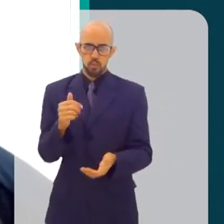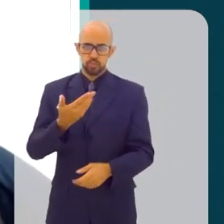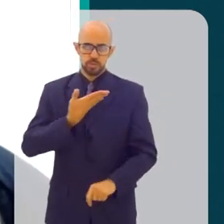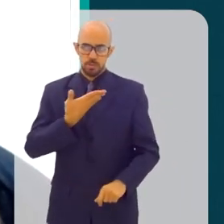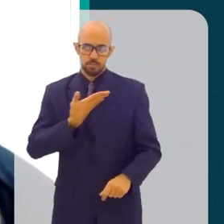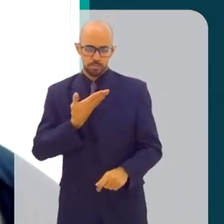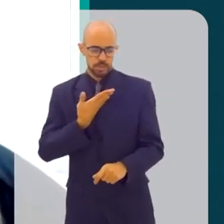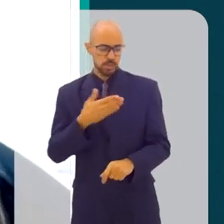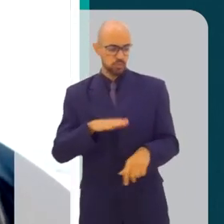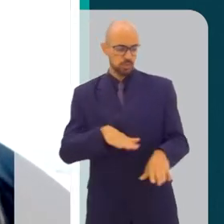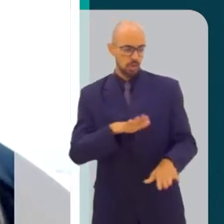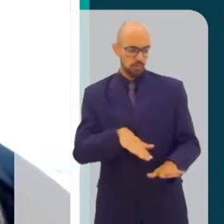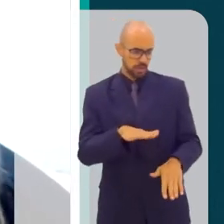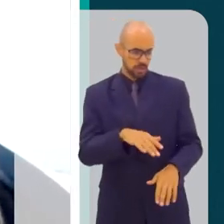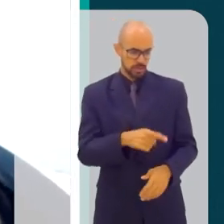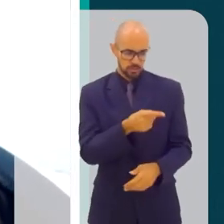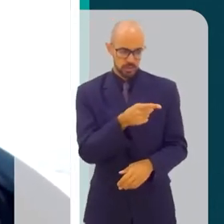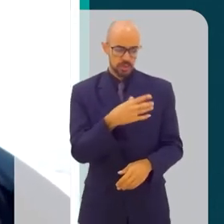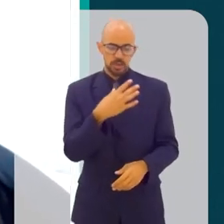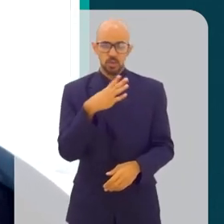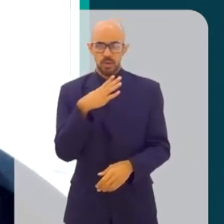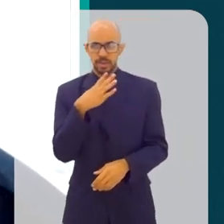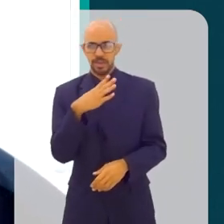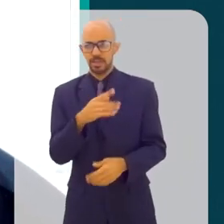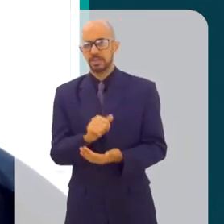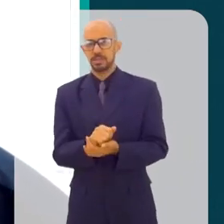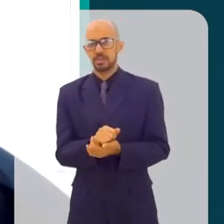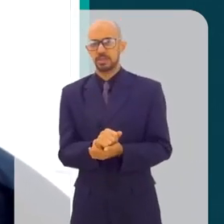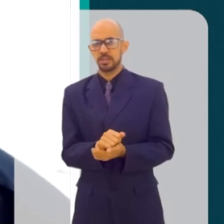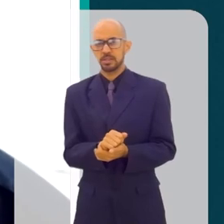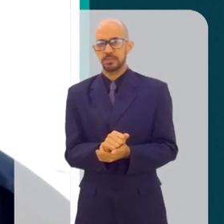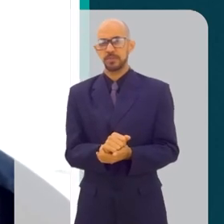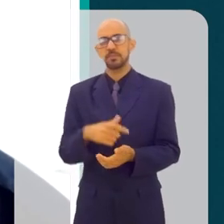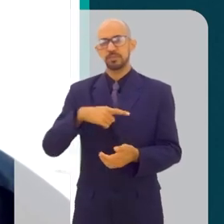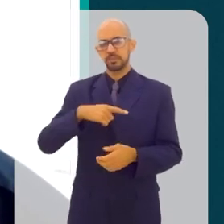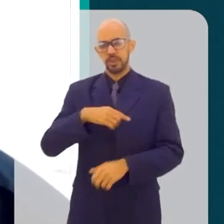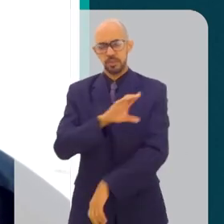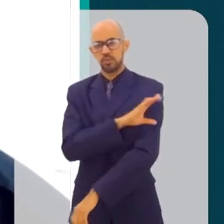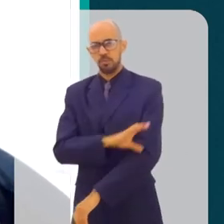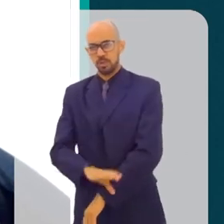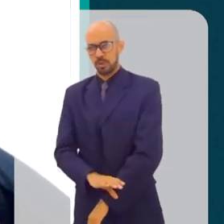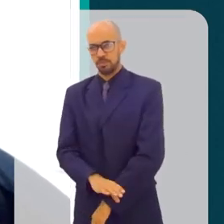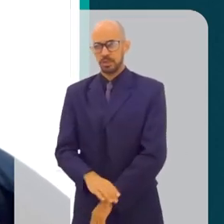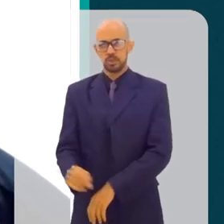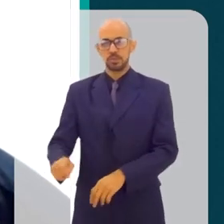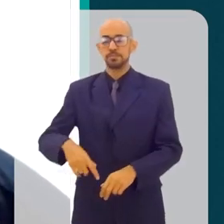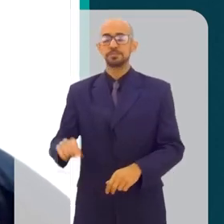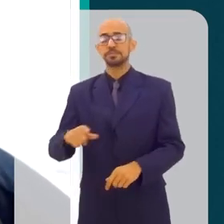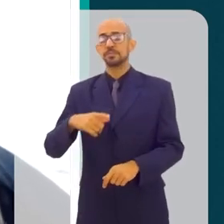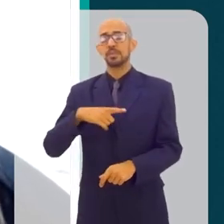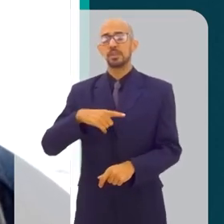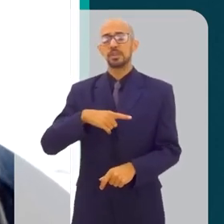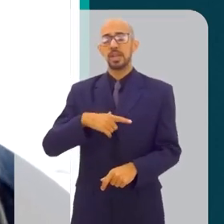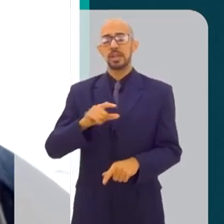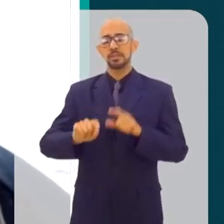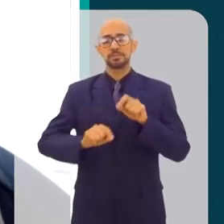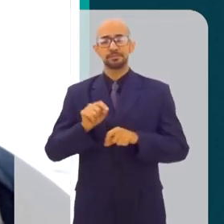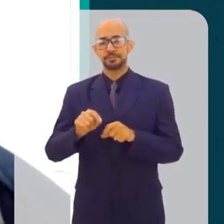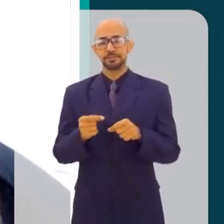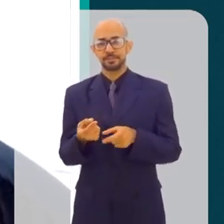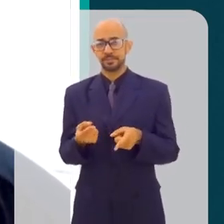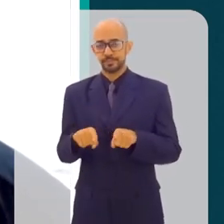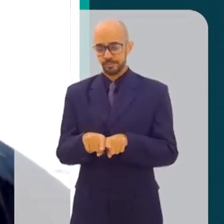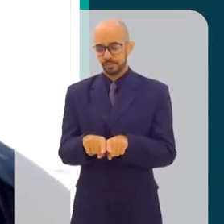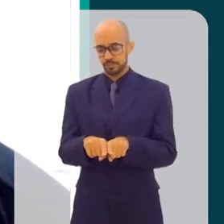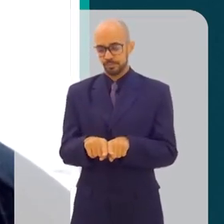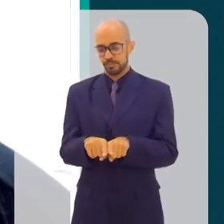Alguns amigos, né? Até você deve identificar aí alguns colegas seus que justamente têm esse comportamento.